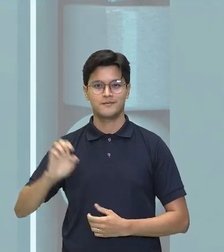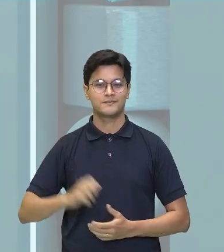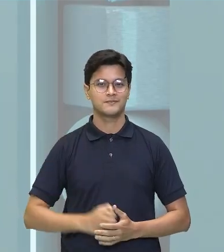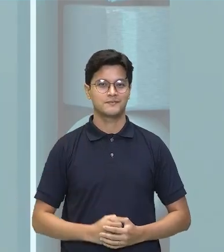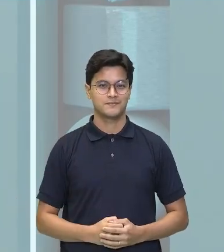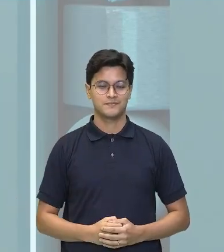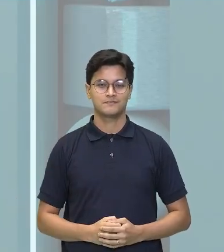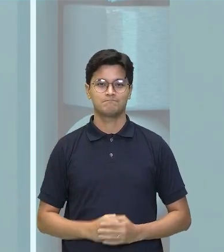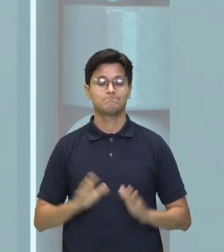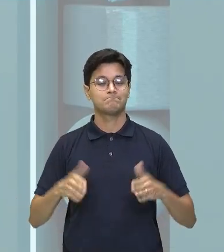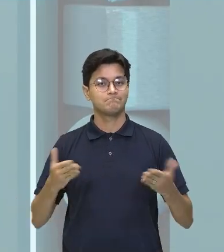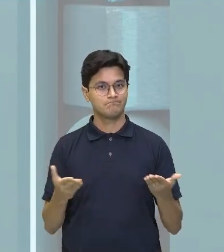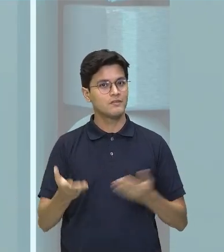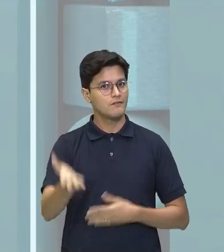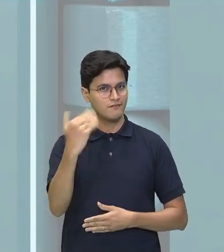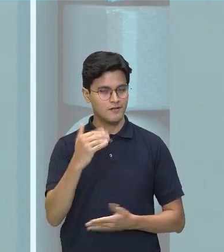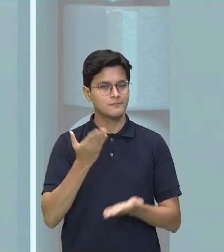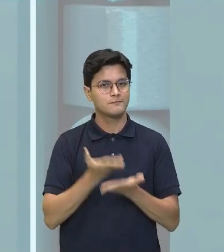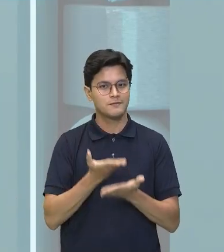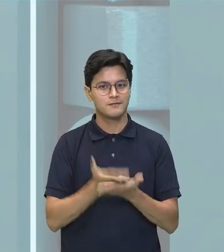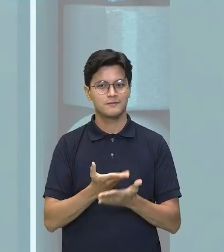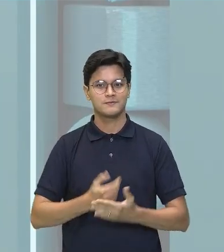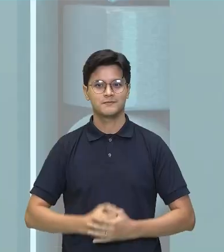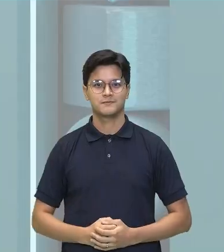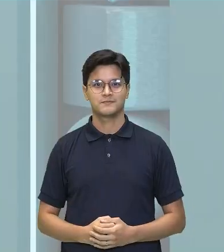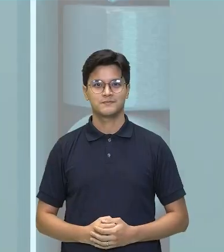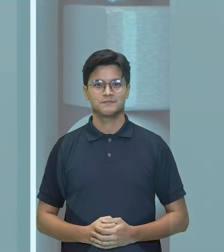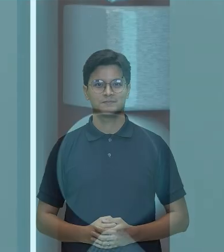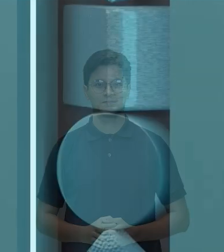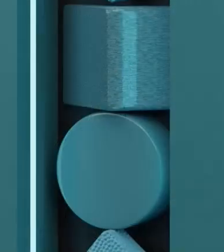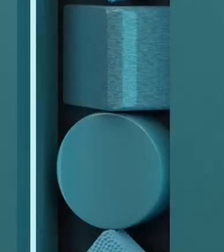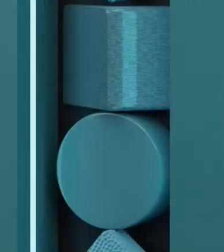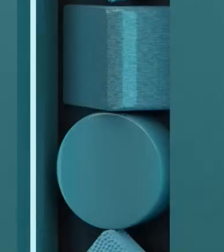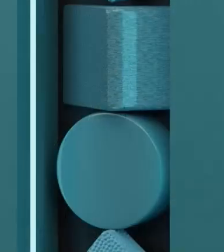Então vamos para mais uma aula.